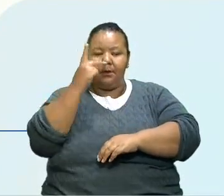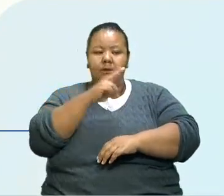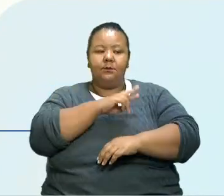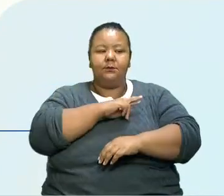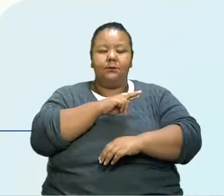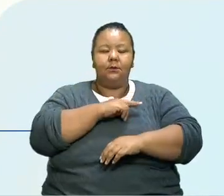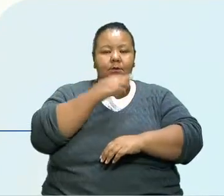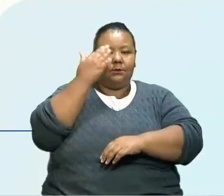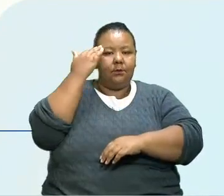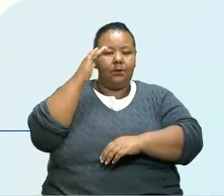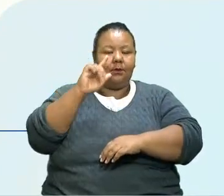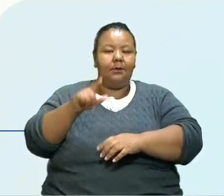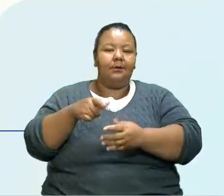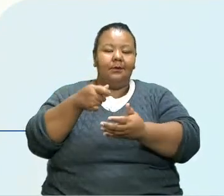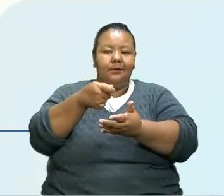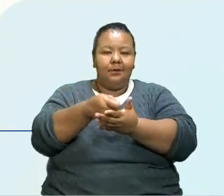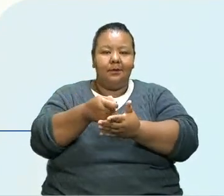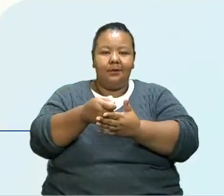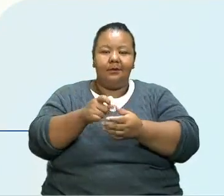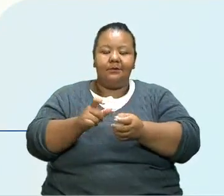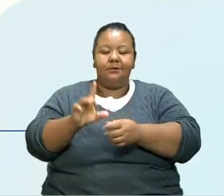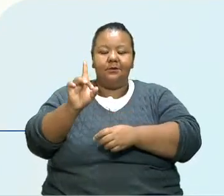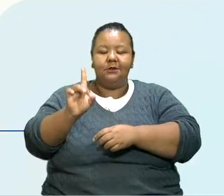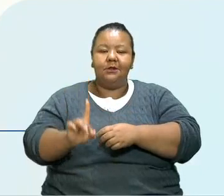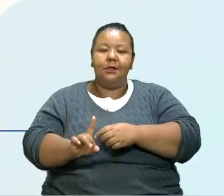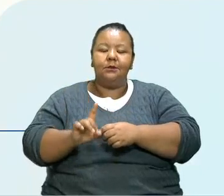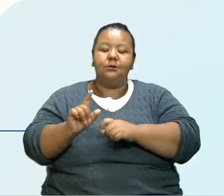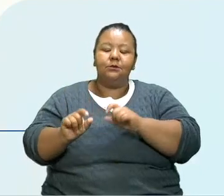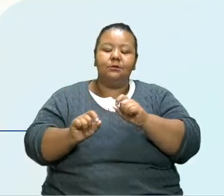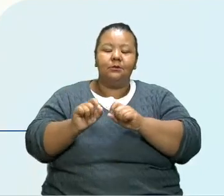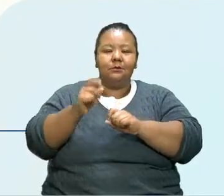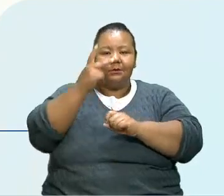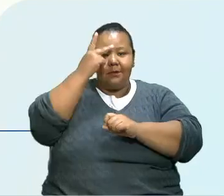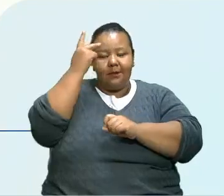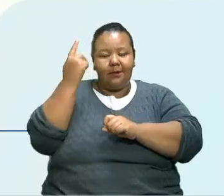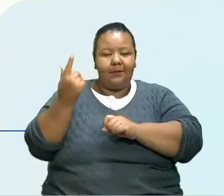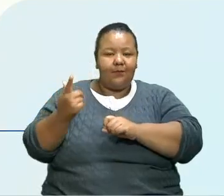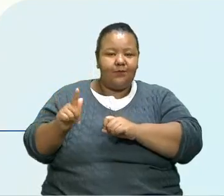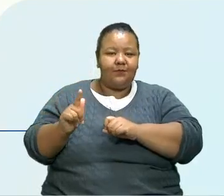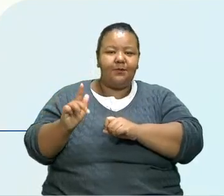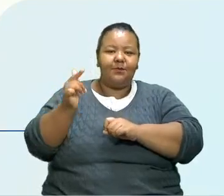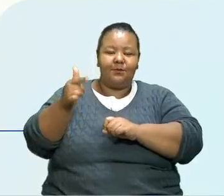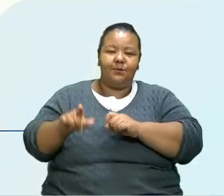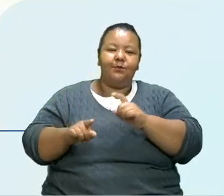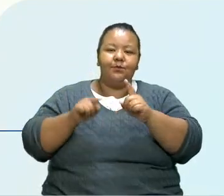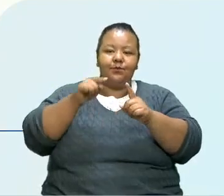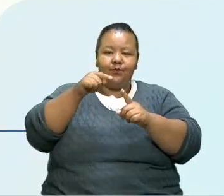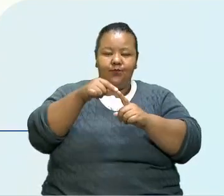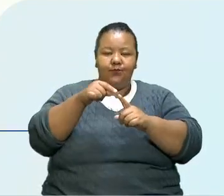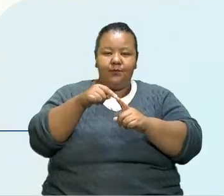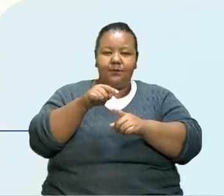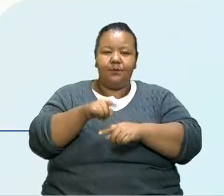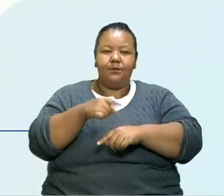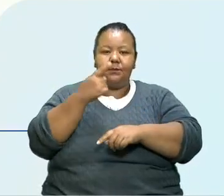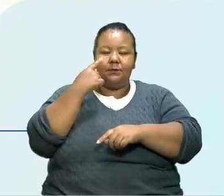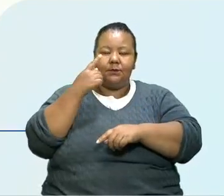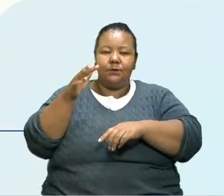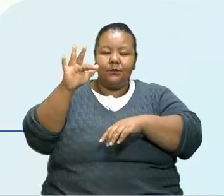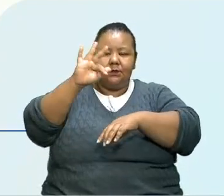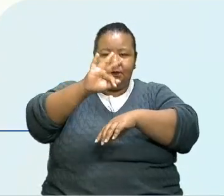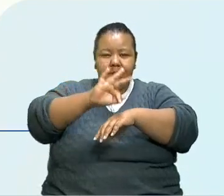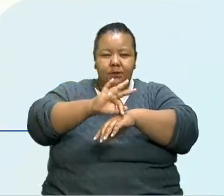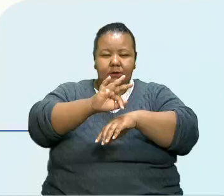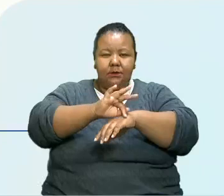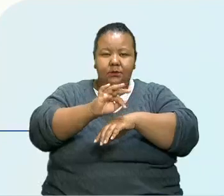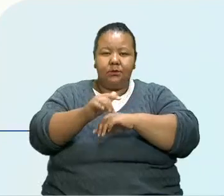as obrigações, quais são os direitos, quais são os deveres que o gestor tem para atingir os objetivos. E a centralização, que é o grau